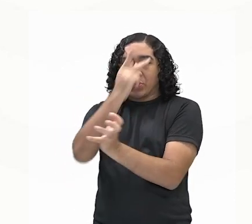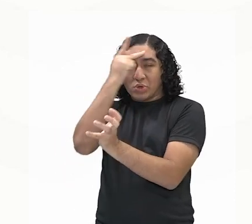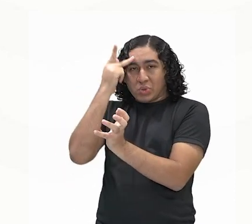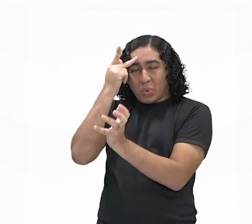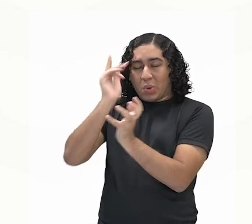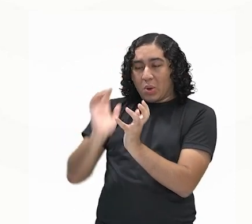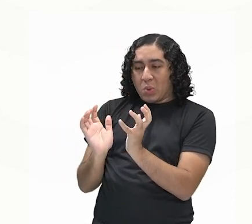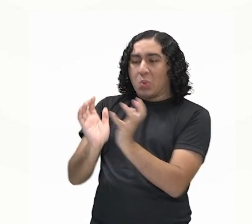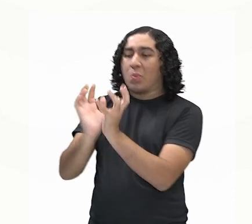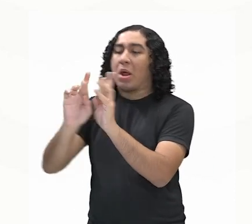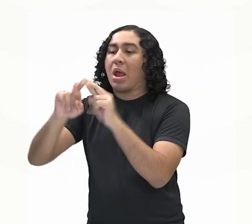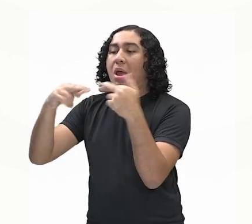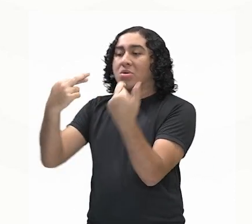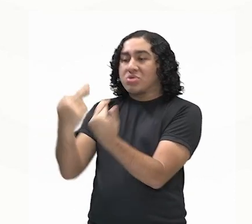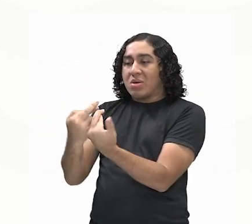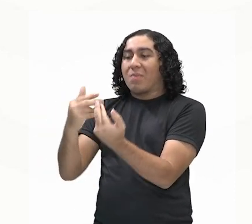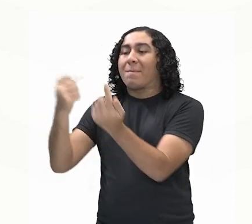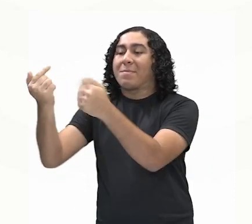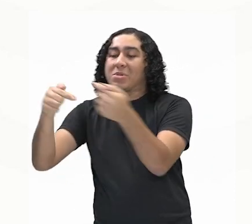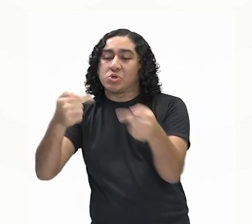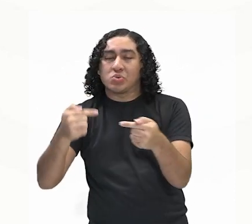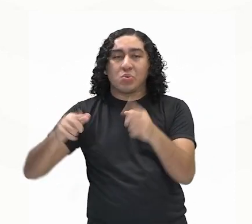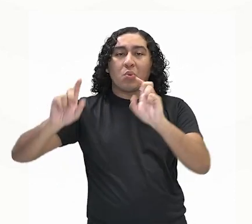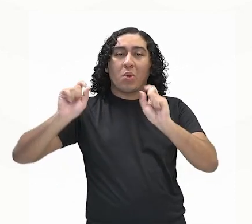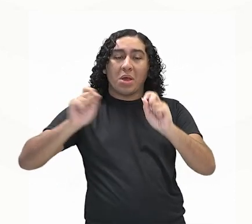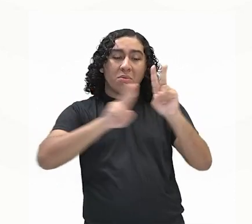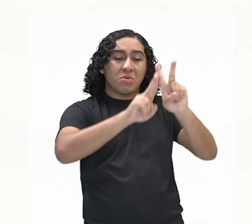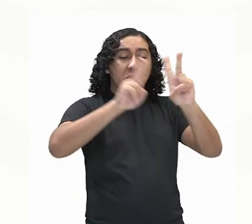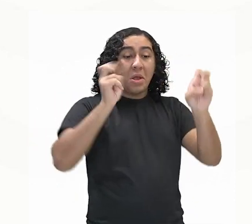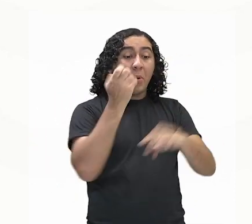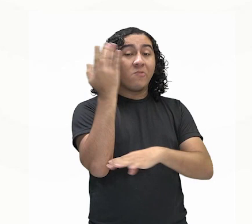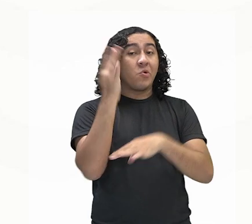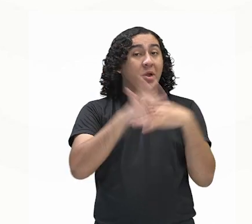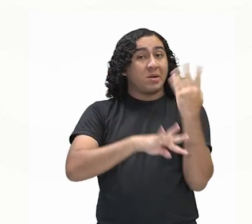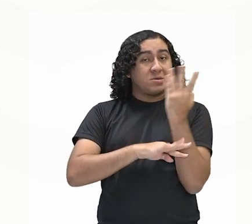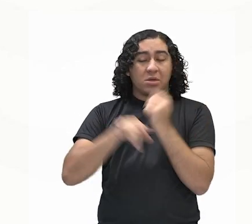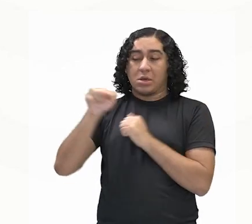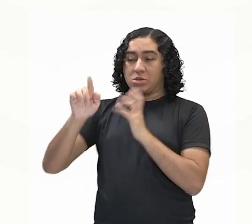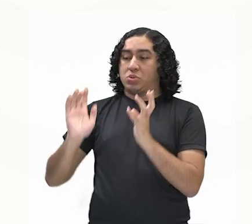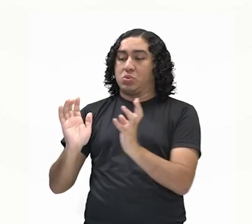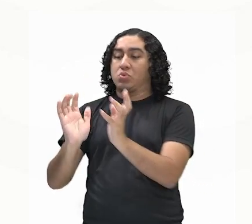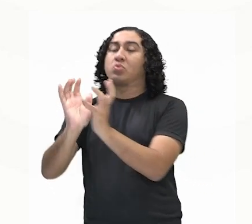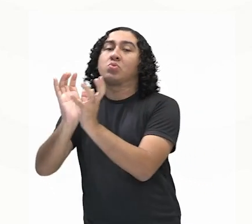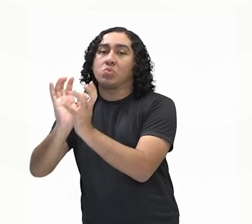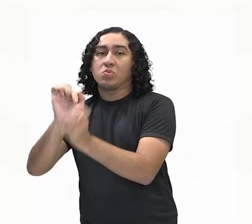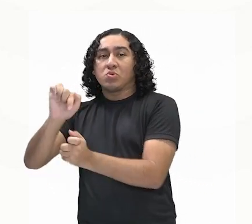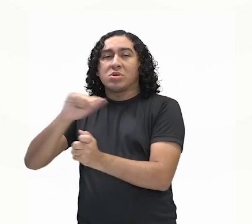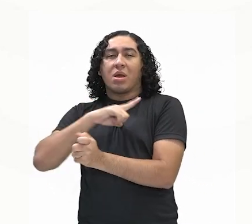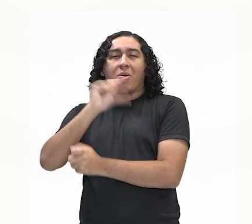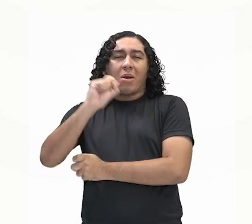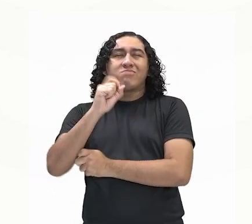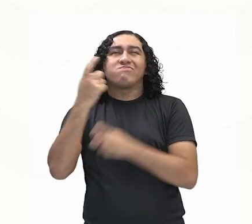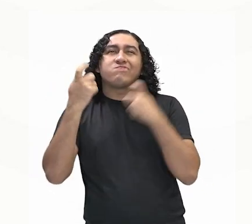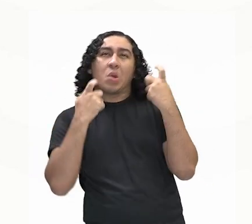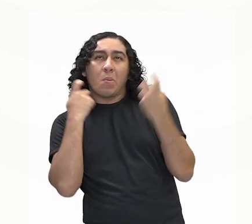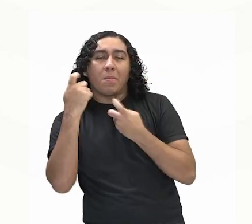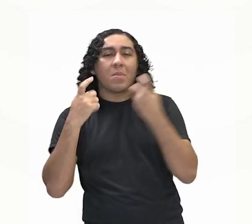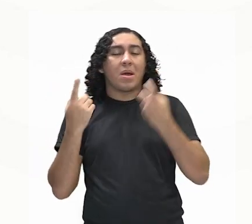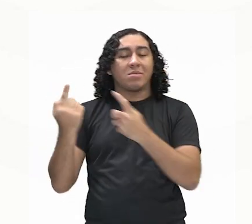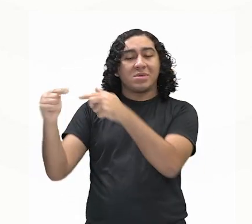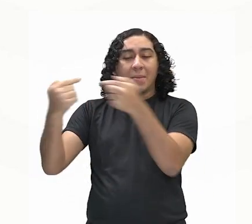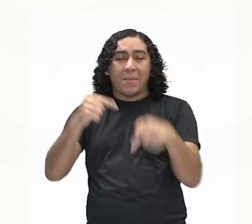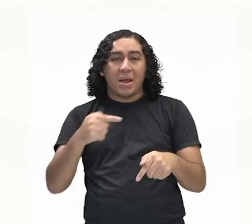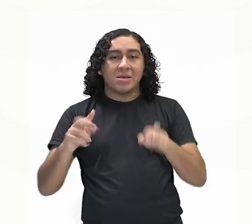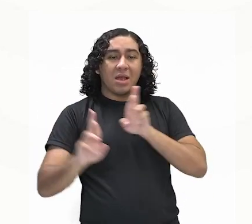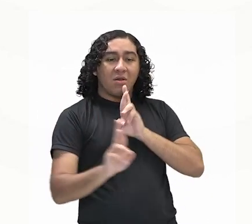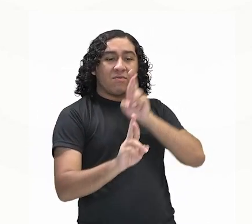de ordem ambiental, certo? E o Clube de Roma se reuniu para fazer esse debate referente às questões